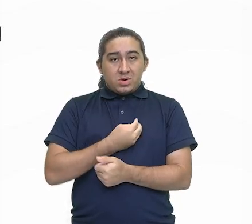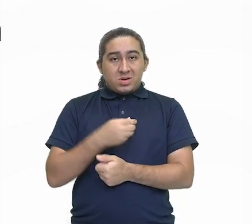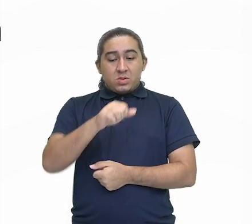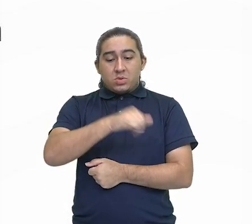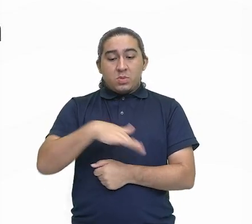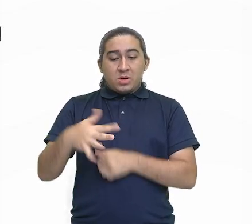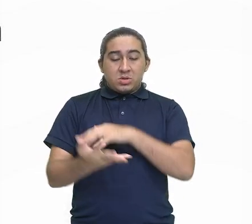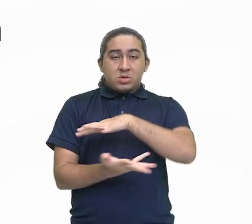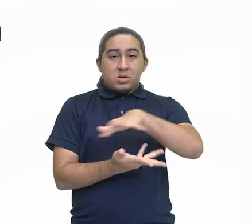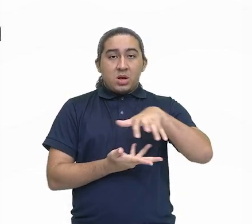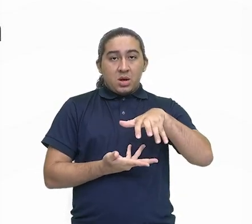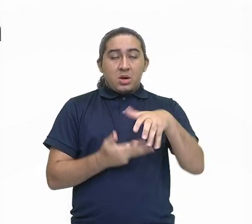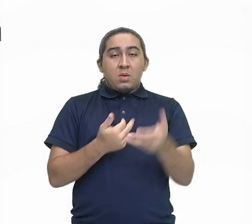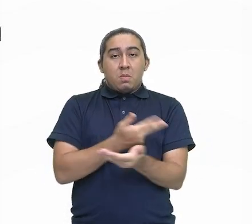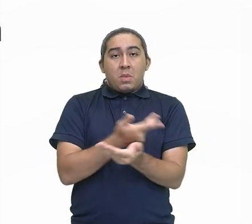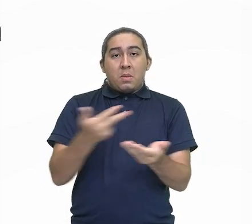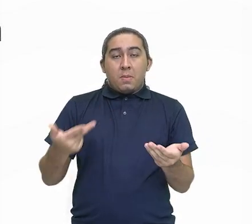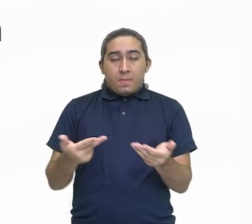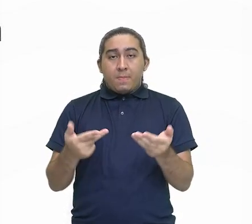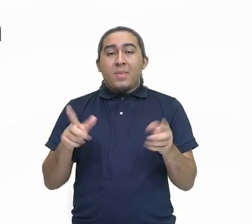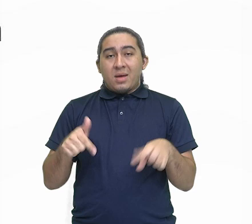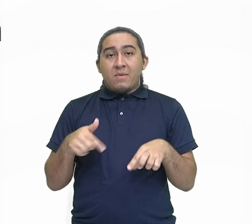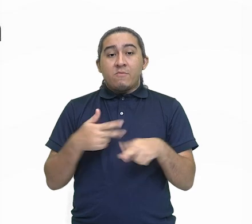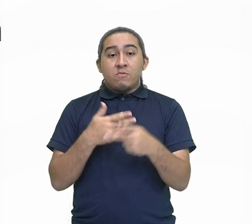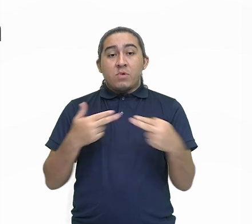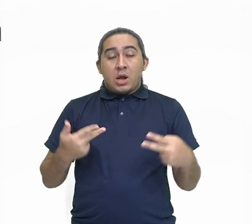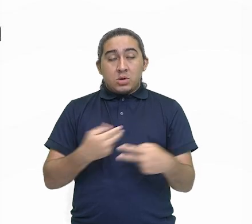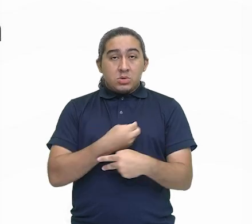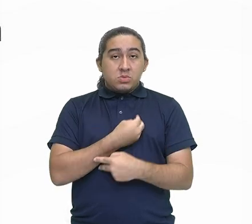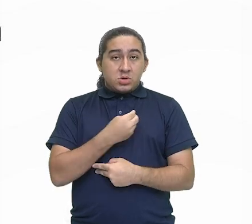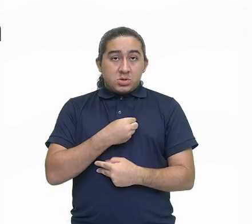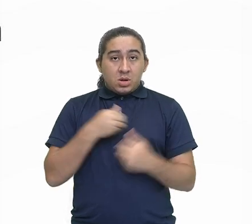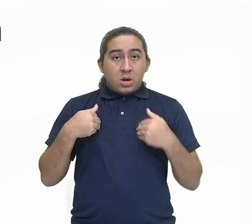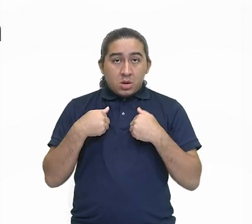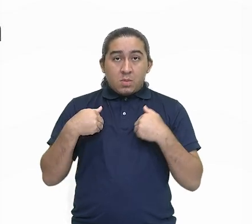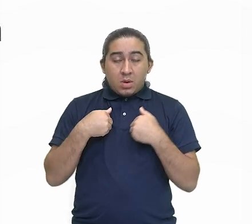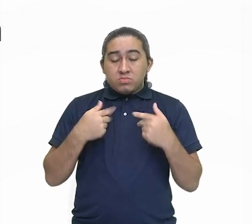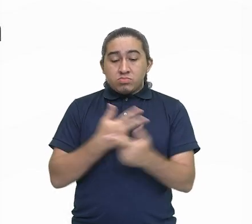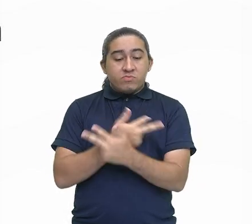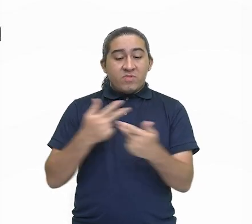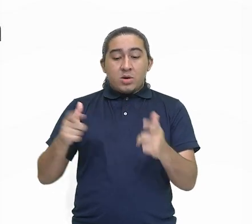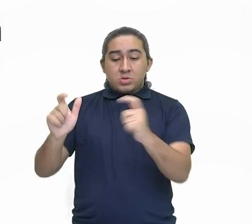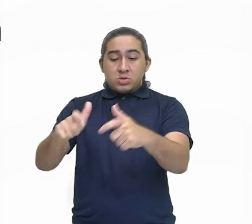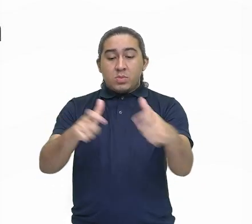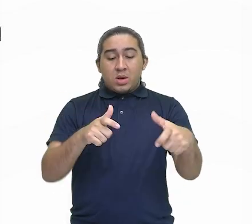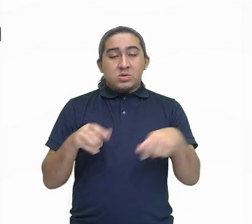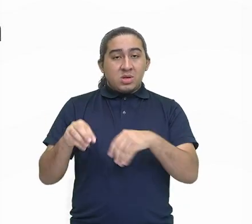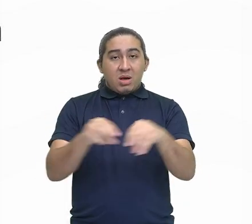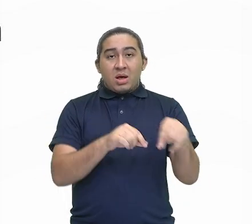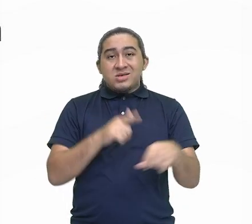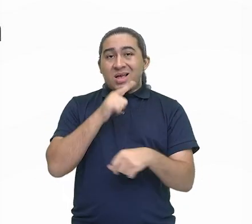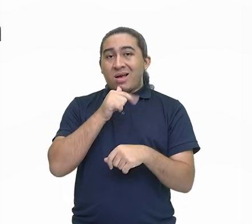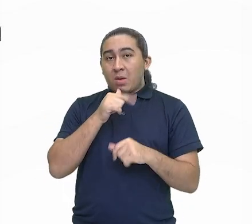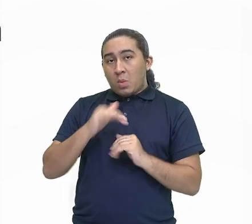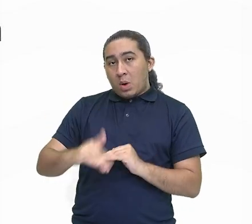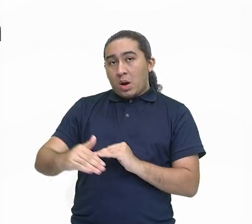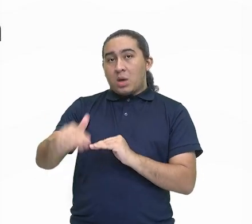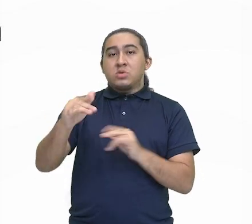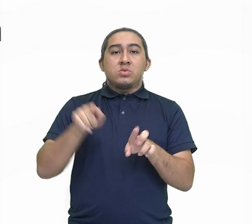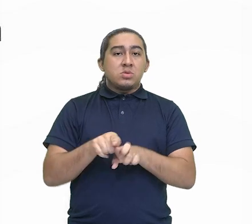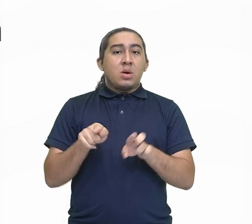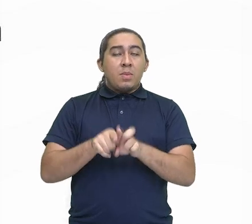Terra. Então, são milhões de espécies de seres vivendo nos mais variados ambientes terrestres, aquáticos, né,